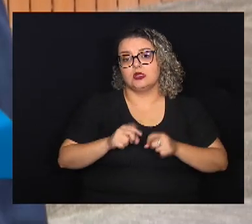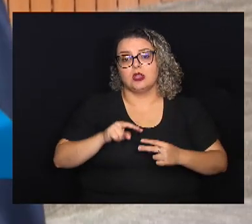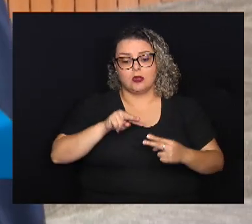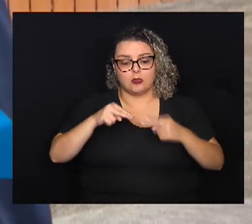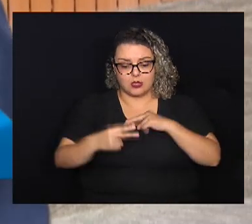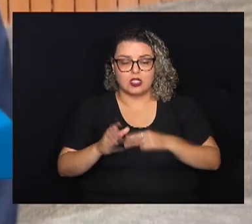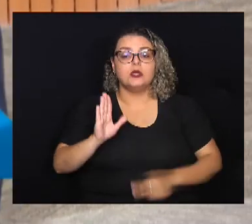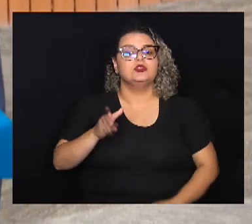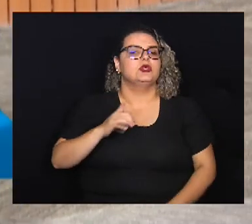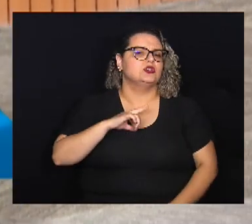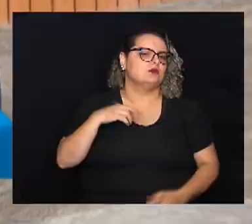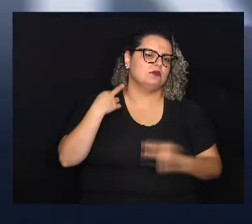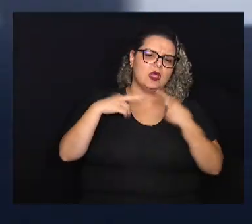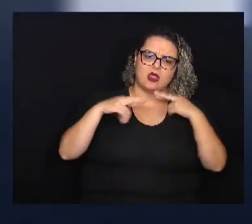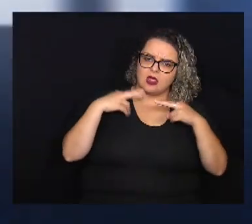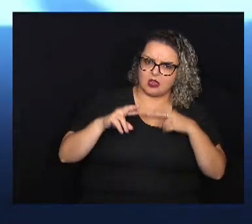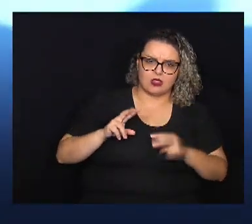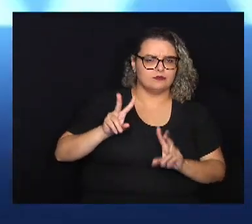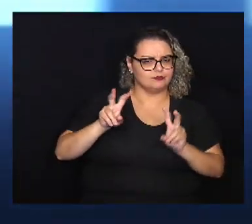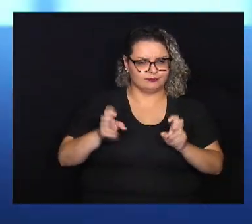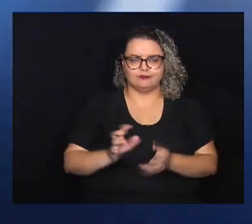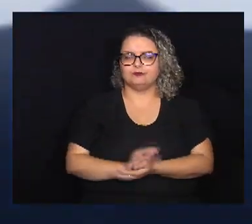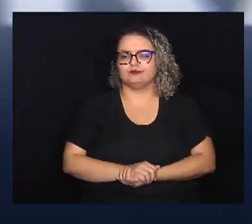já tinha muita reclamação nesse sentido